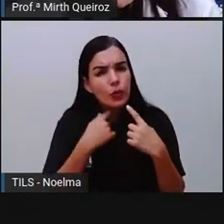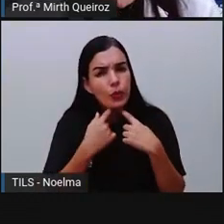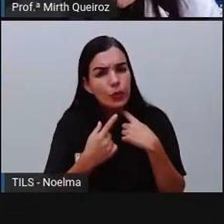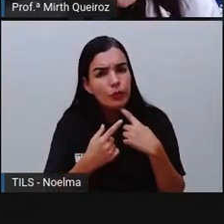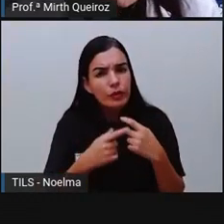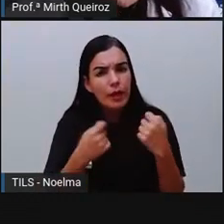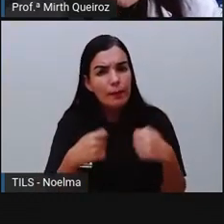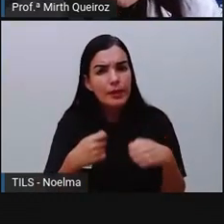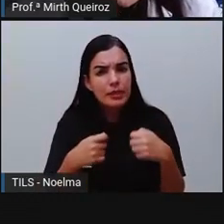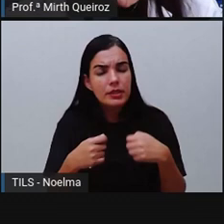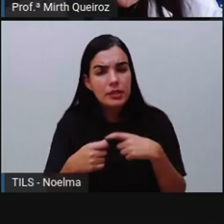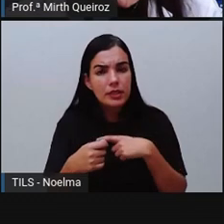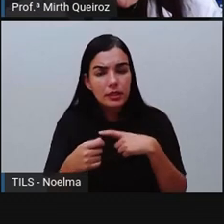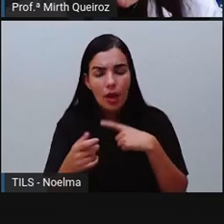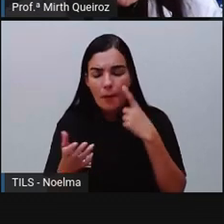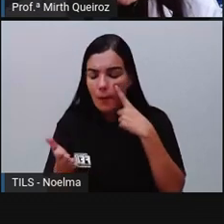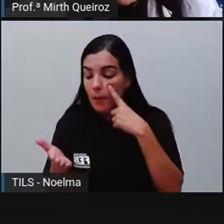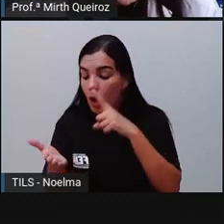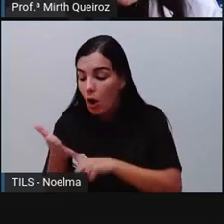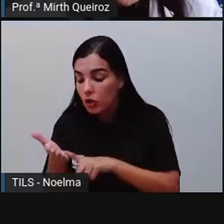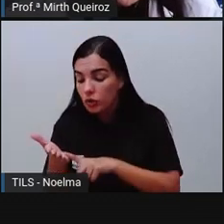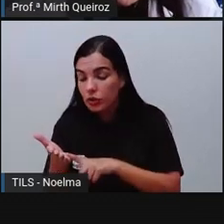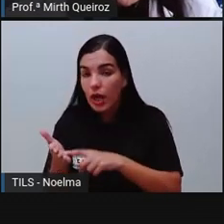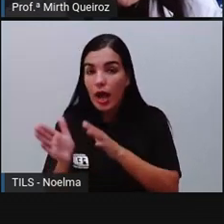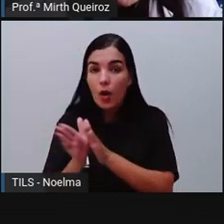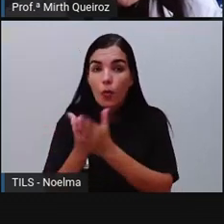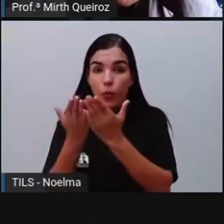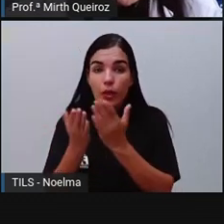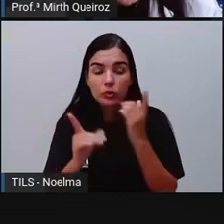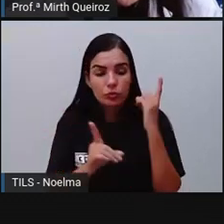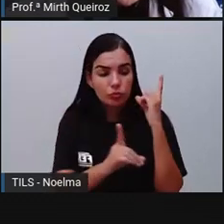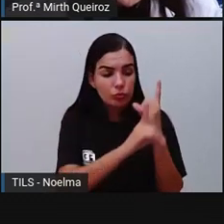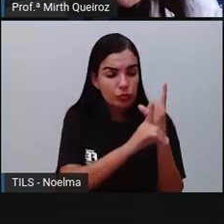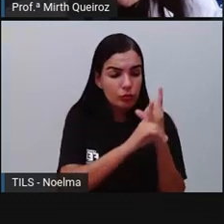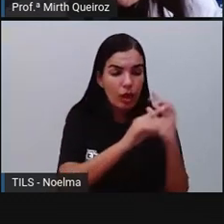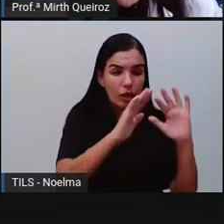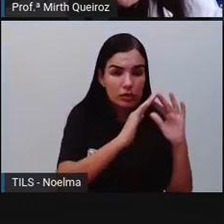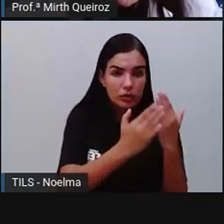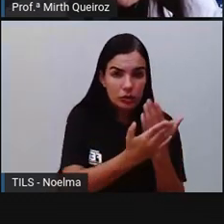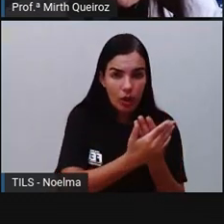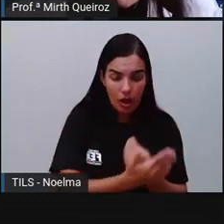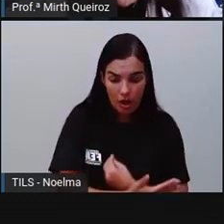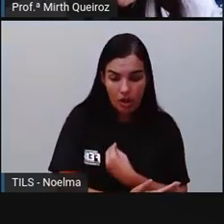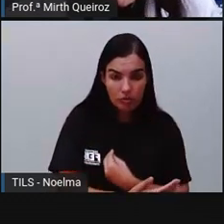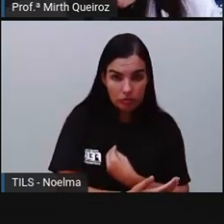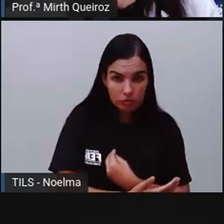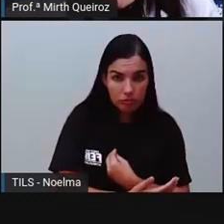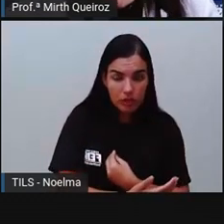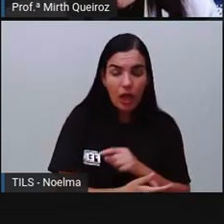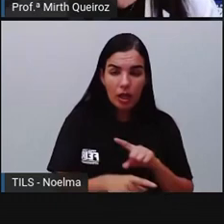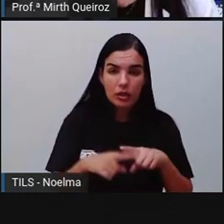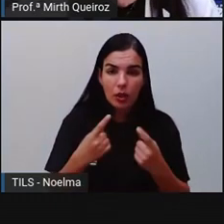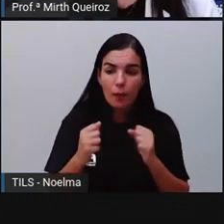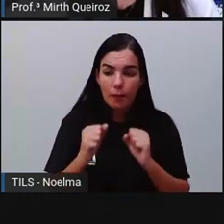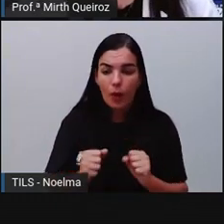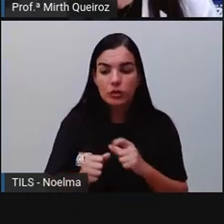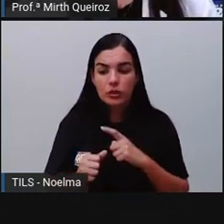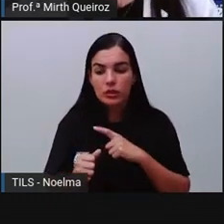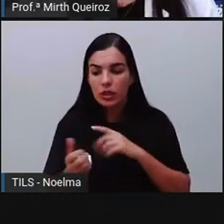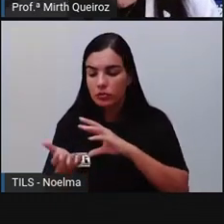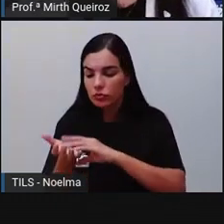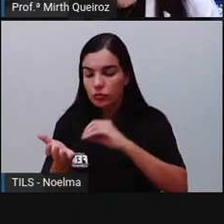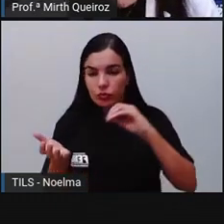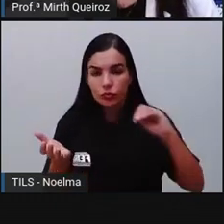devem apontar ali onde vocês têm dúvida e quando vocês estiverem na aula presencial, vocês podem estar tirando